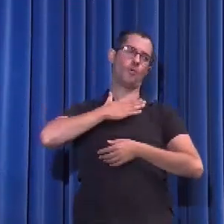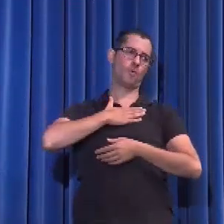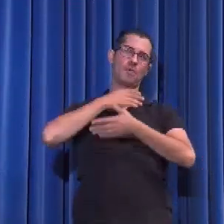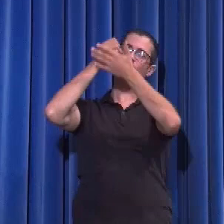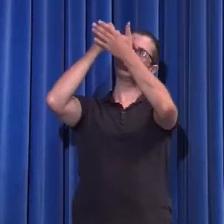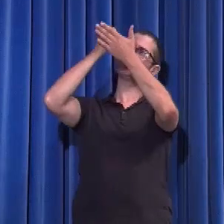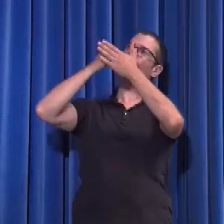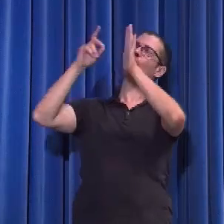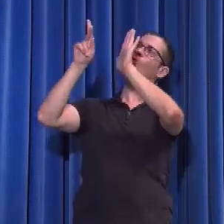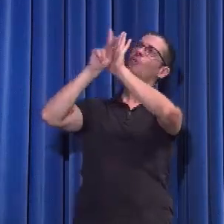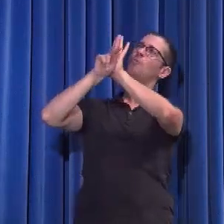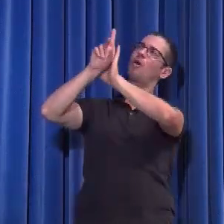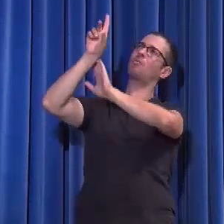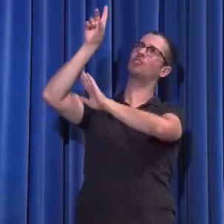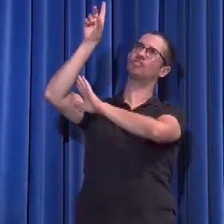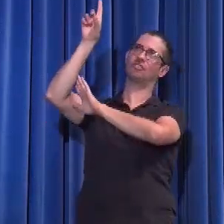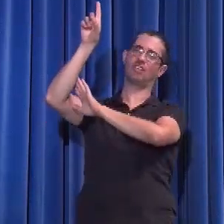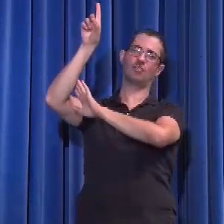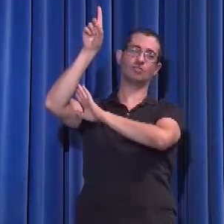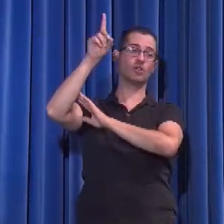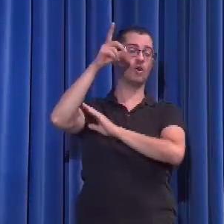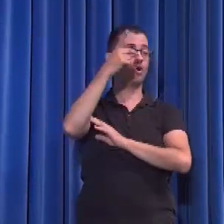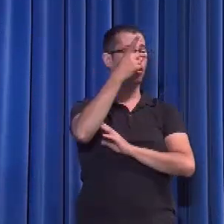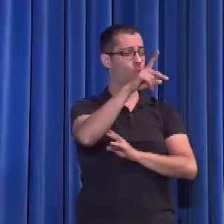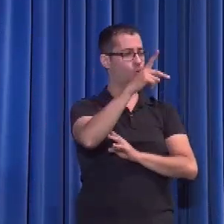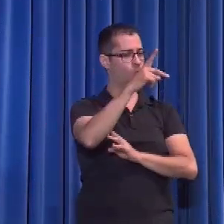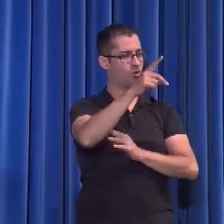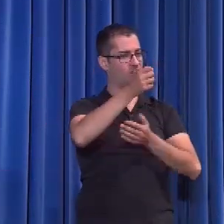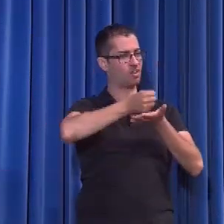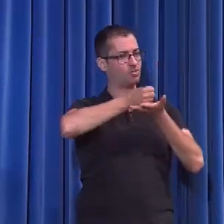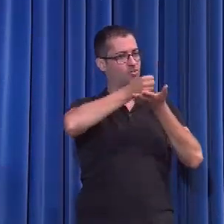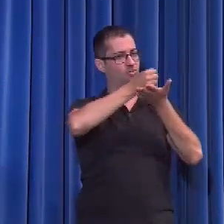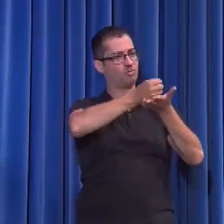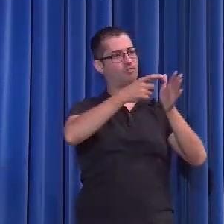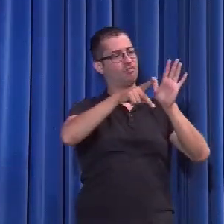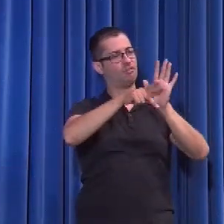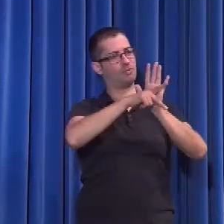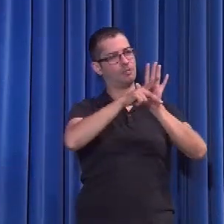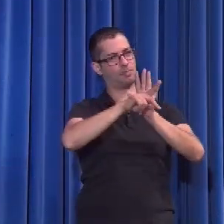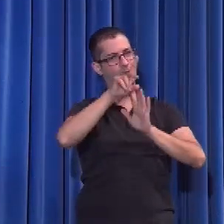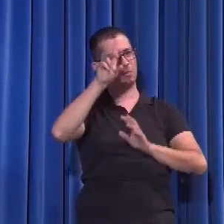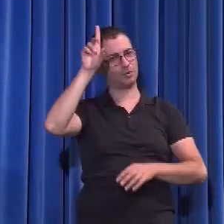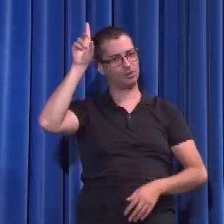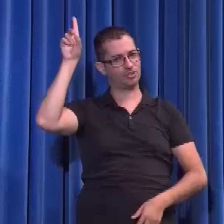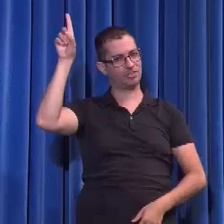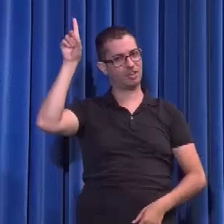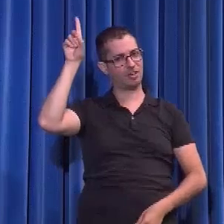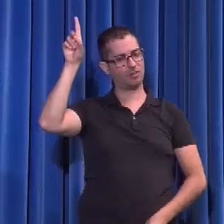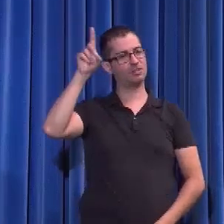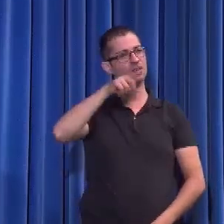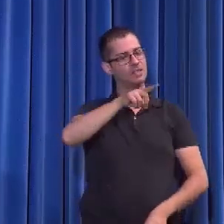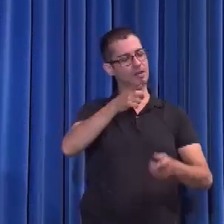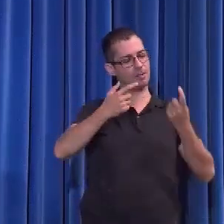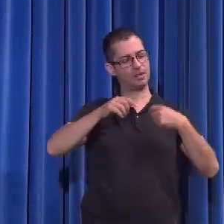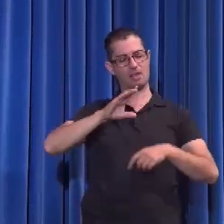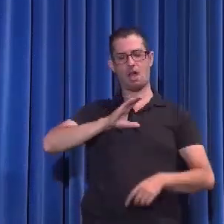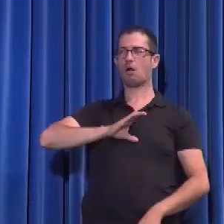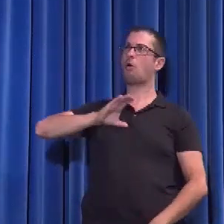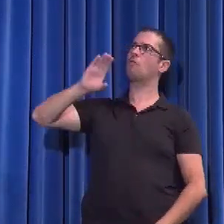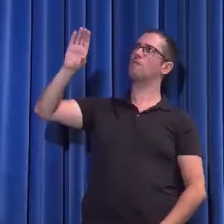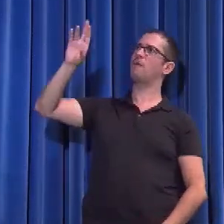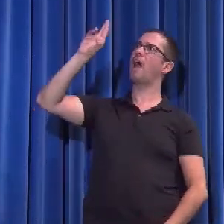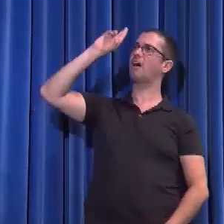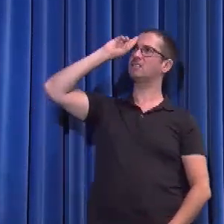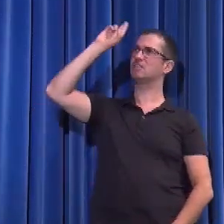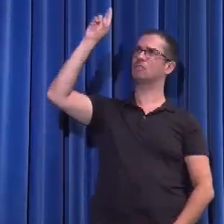vem de Deus. O teu socorro, meu amado e minha amada, vem de Deus. Confie no Senhor e não